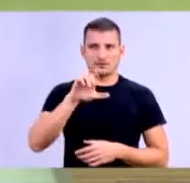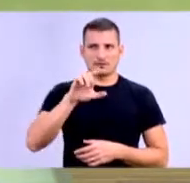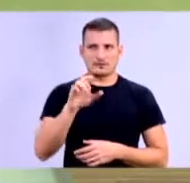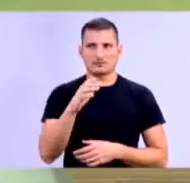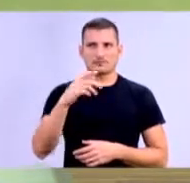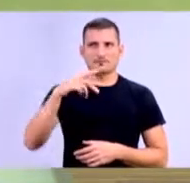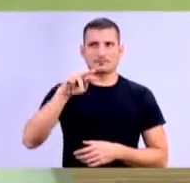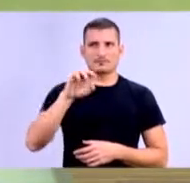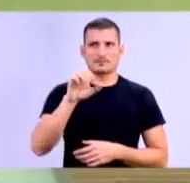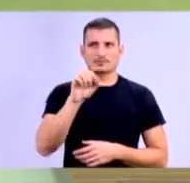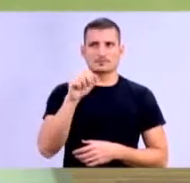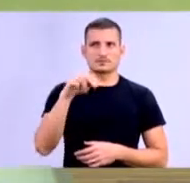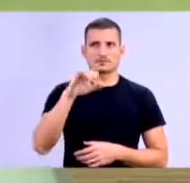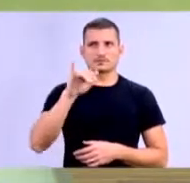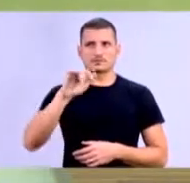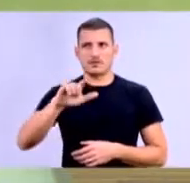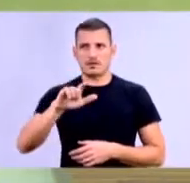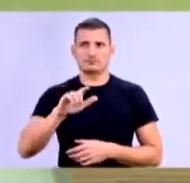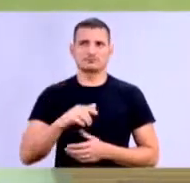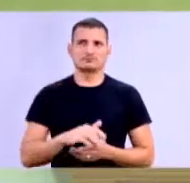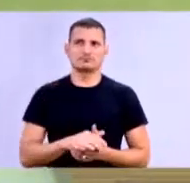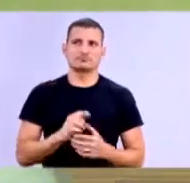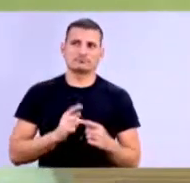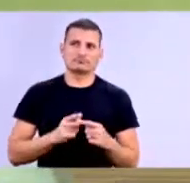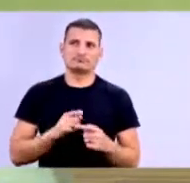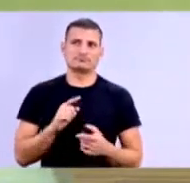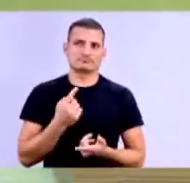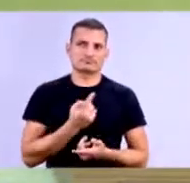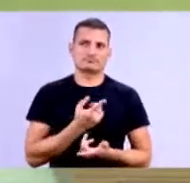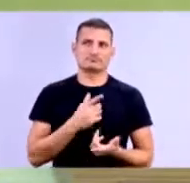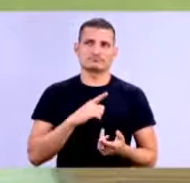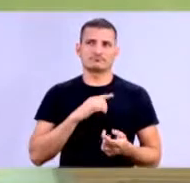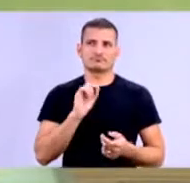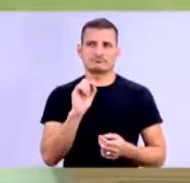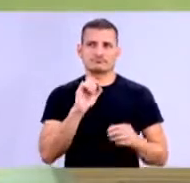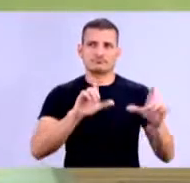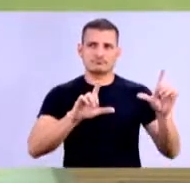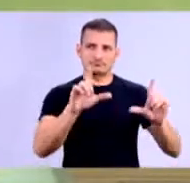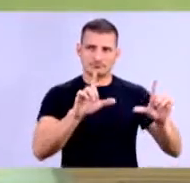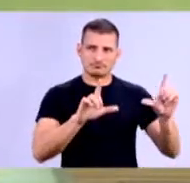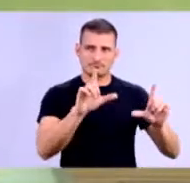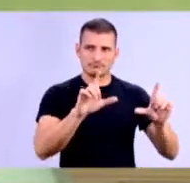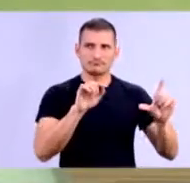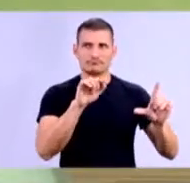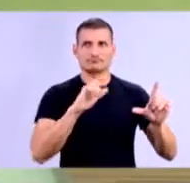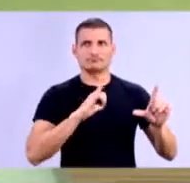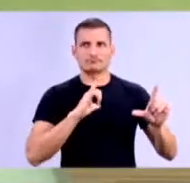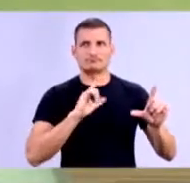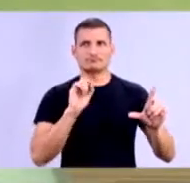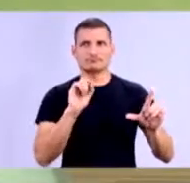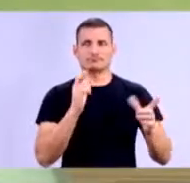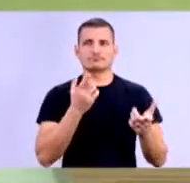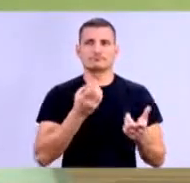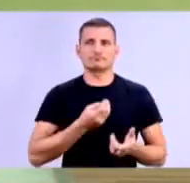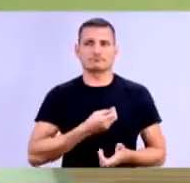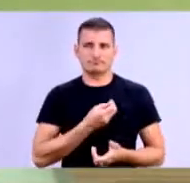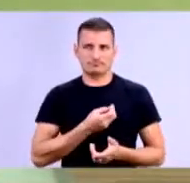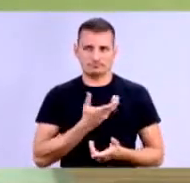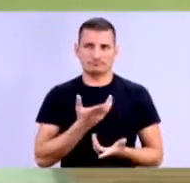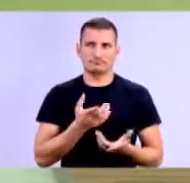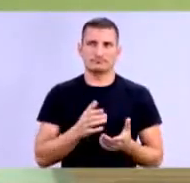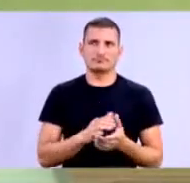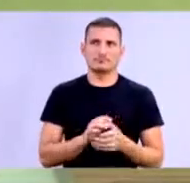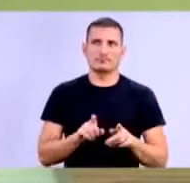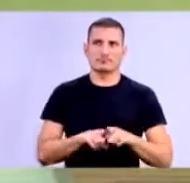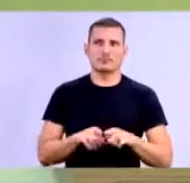contamos com essa poderosa mídia, que é a TV, que nos faz, né, estarmos presentes ao mesmo tempo